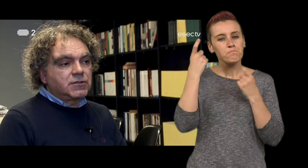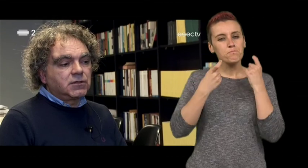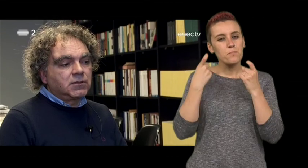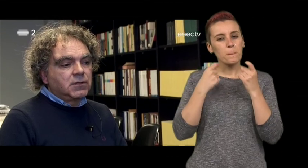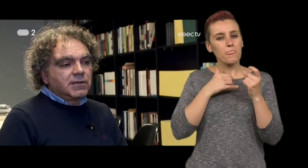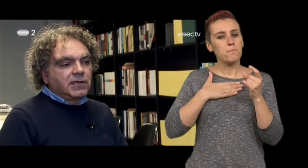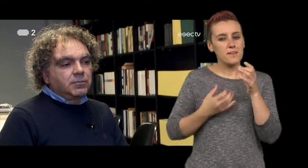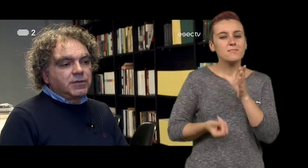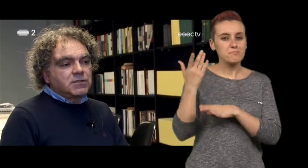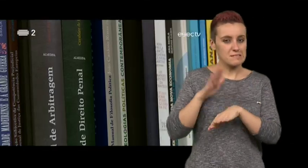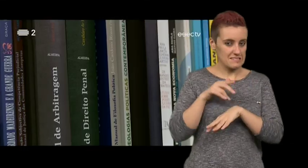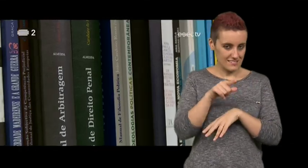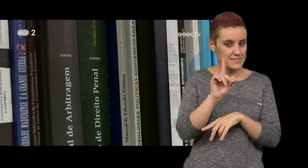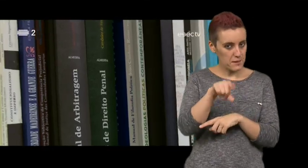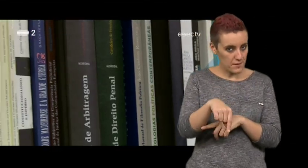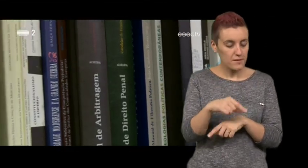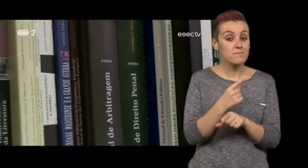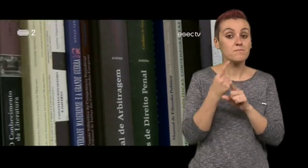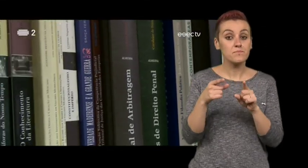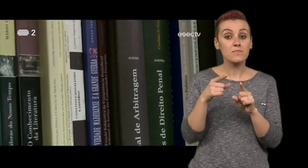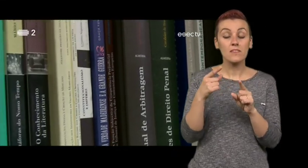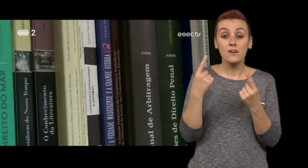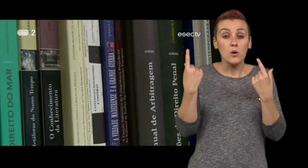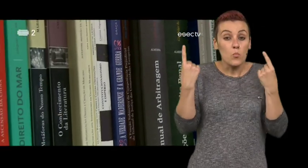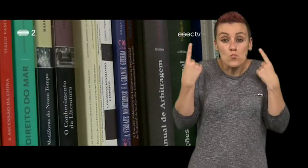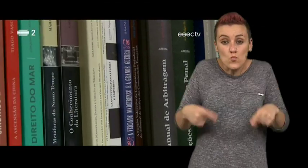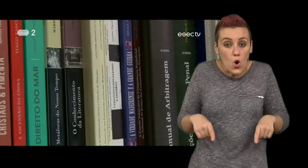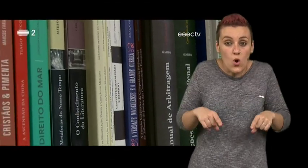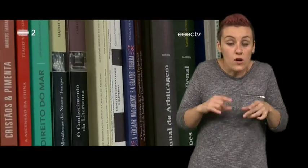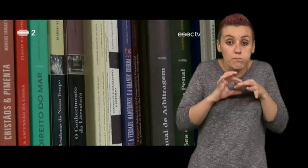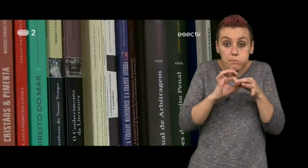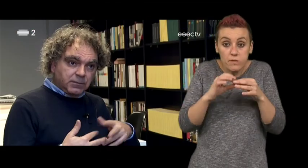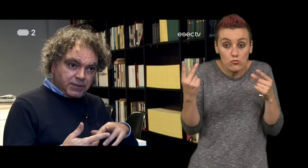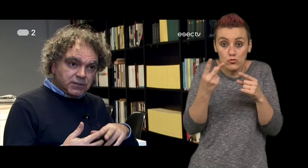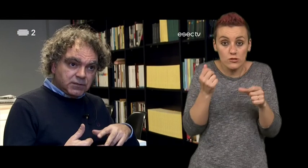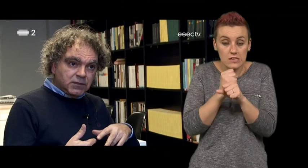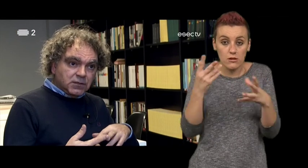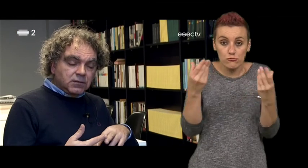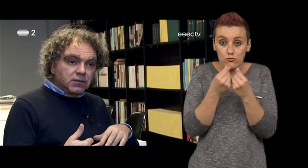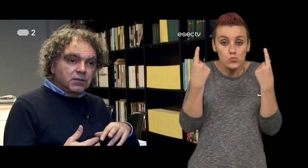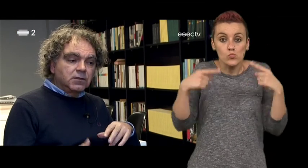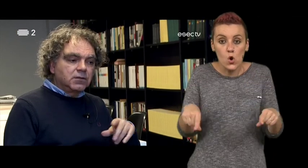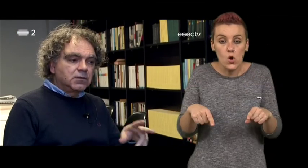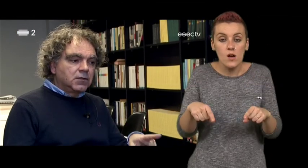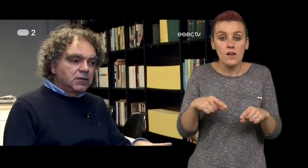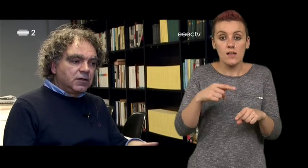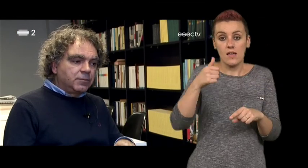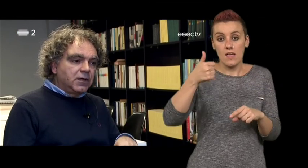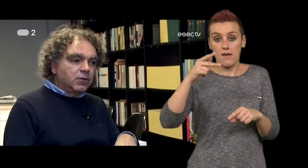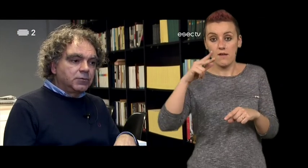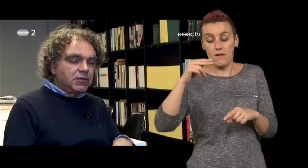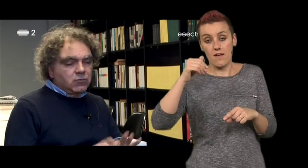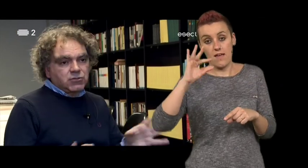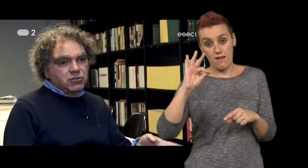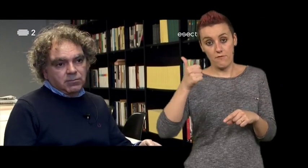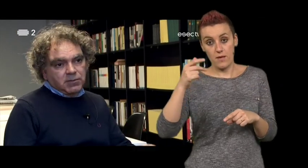a fazer a empresa, que se manteve em exclusividade, de parte a parte, né, da FPA